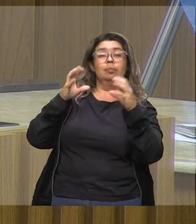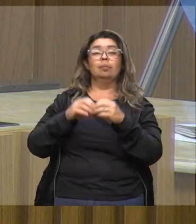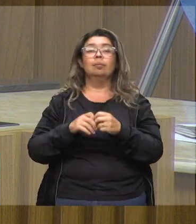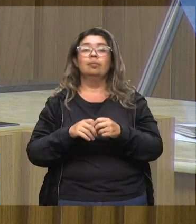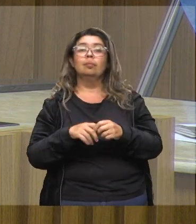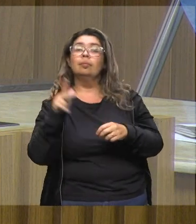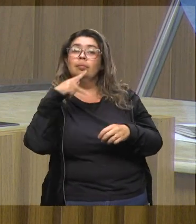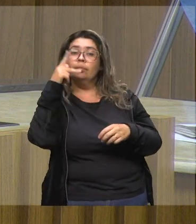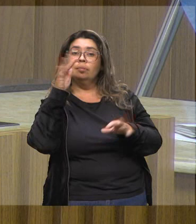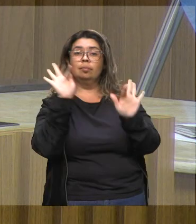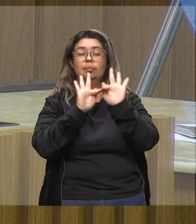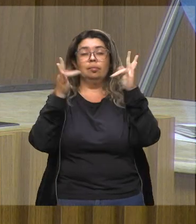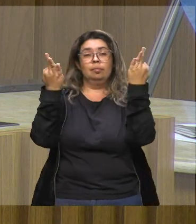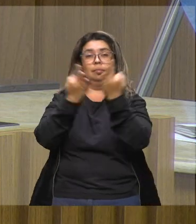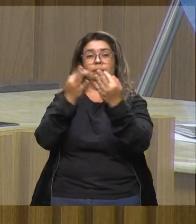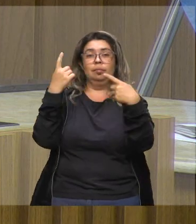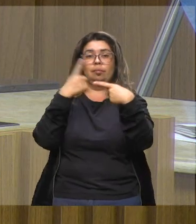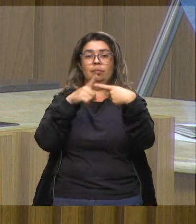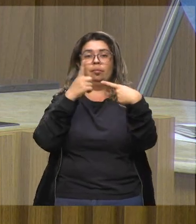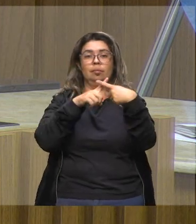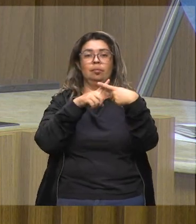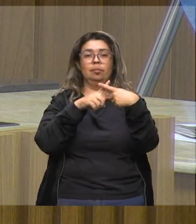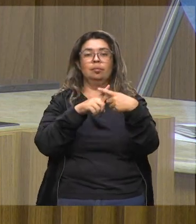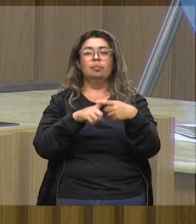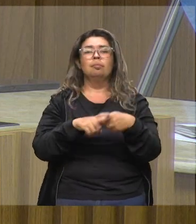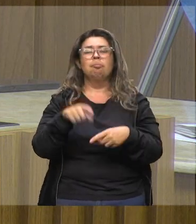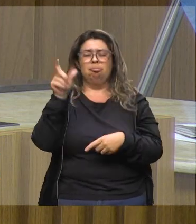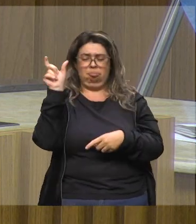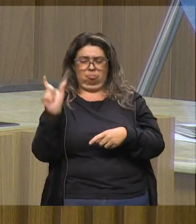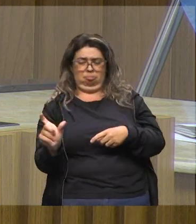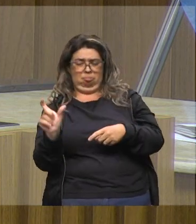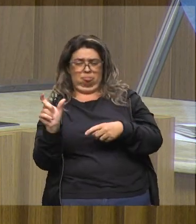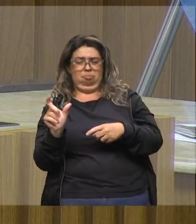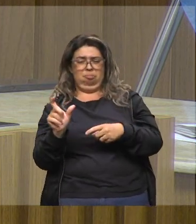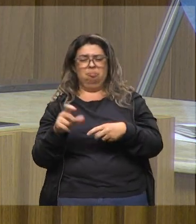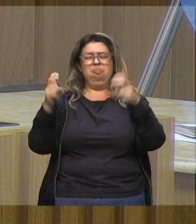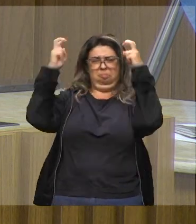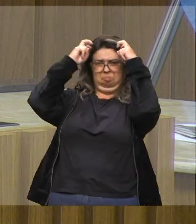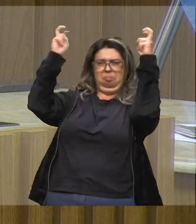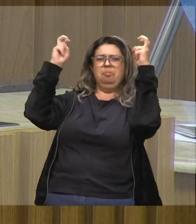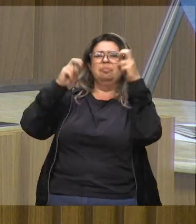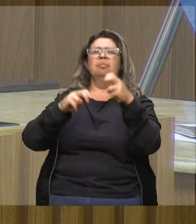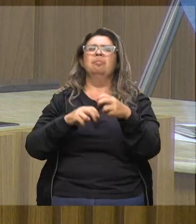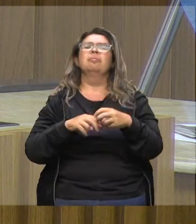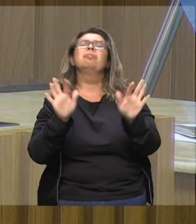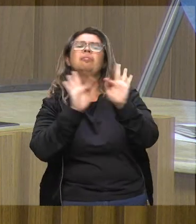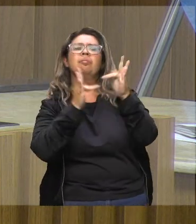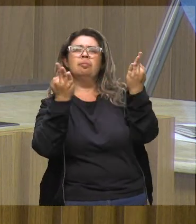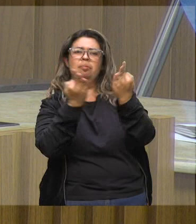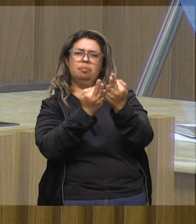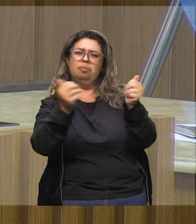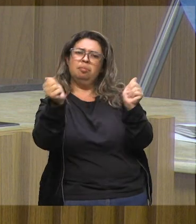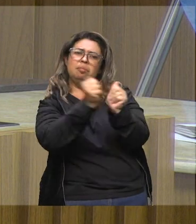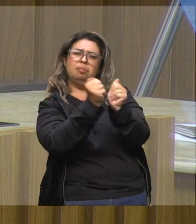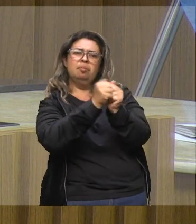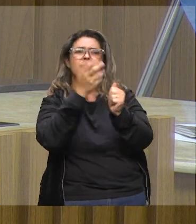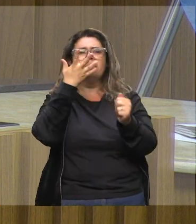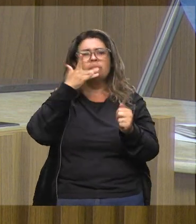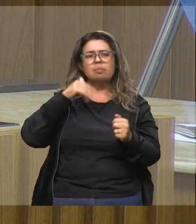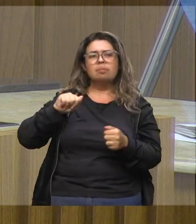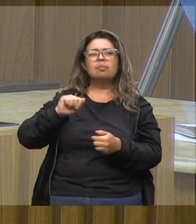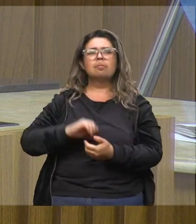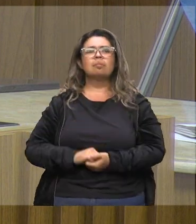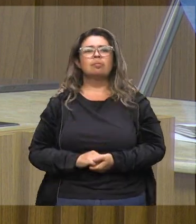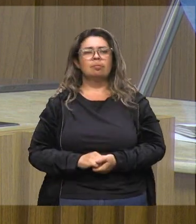famílias, visto que, normalmente, os abusadores são parentes, são pessoas próximas dessas crianças. Então,